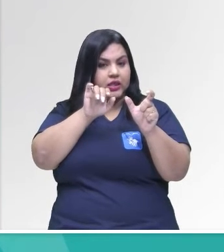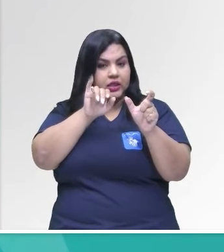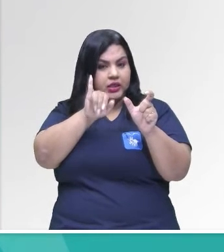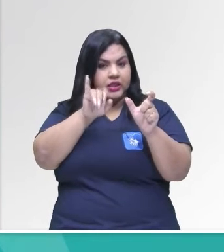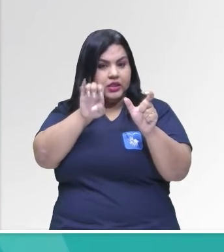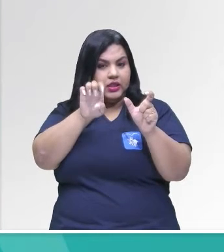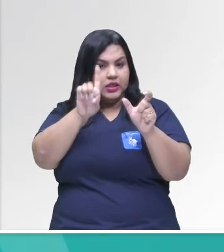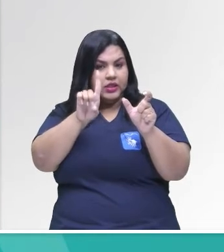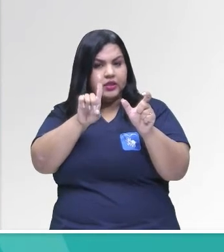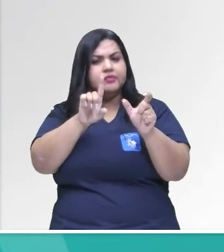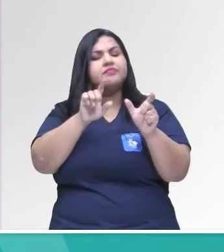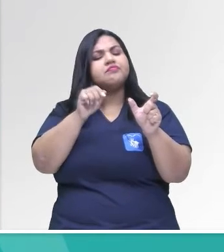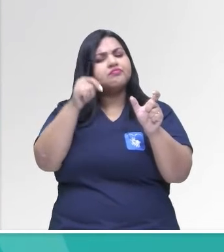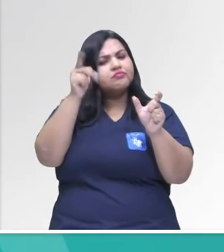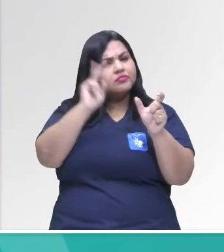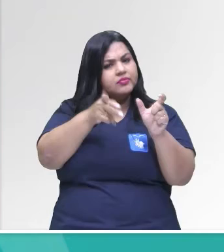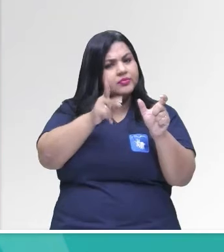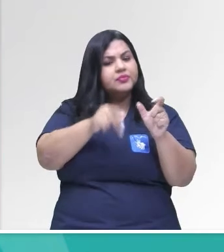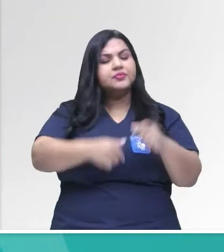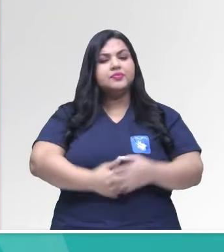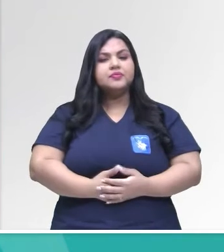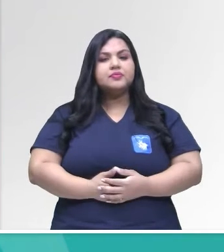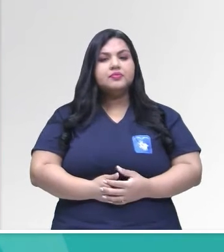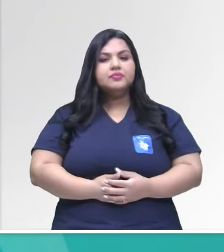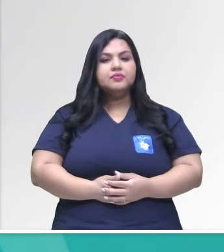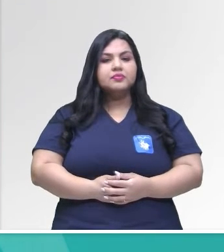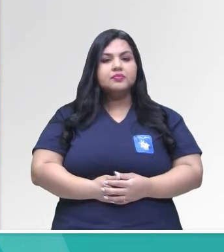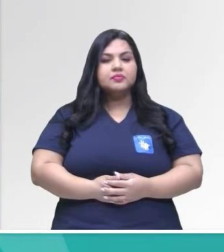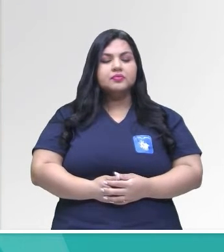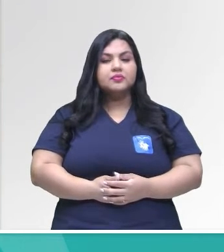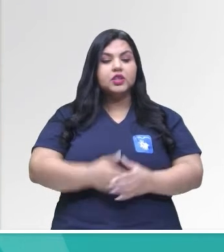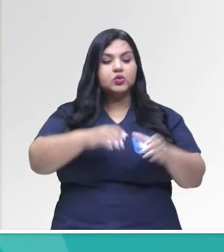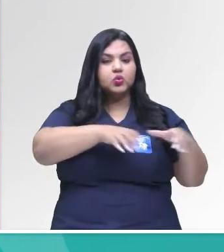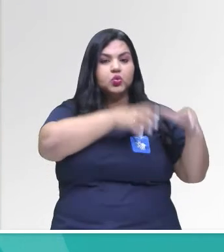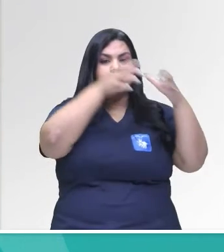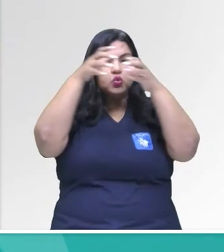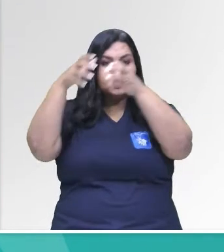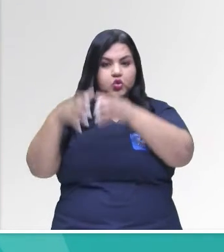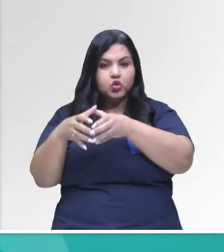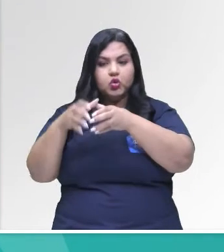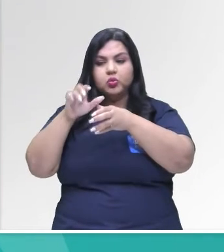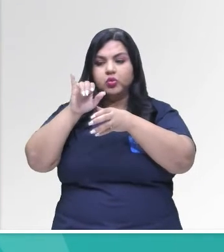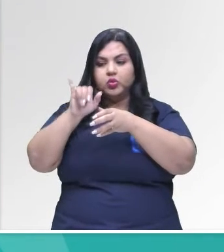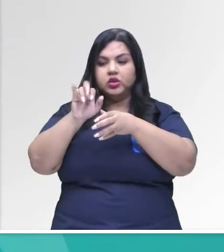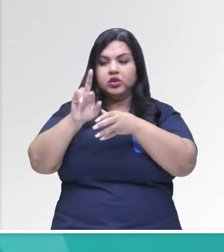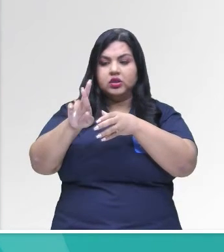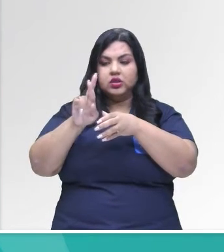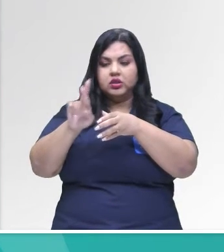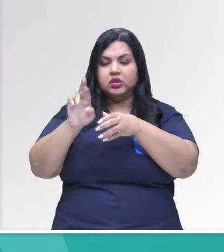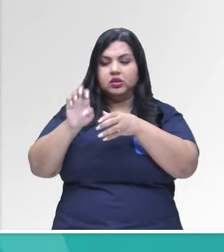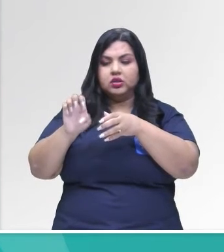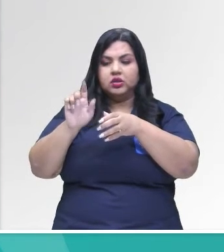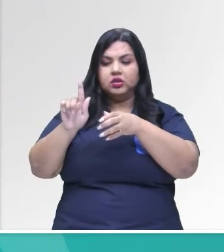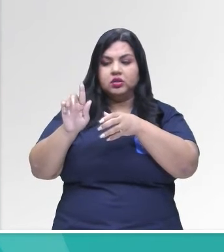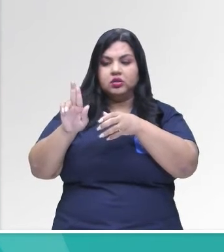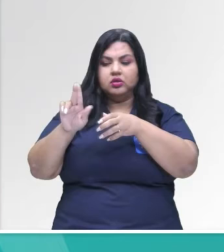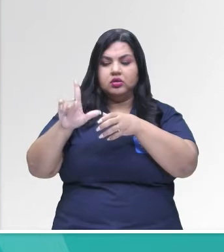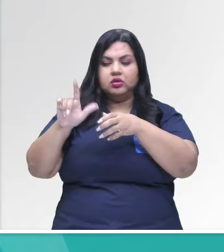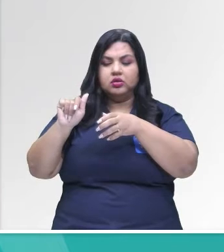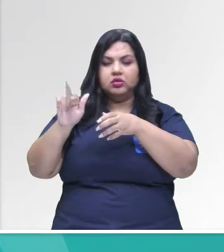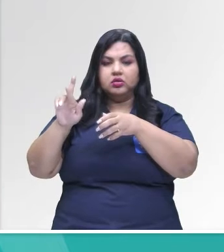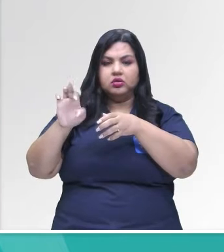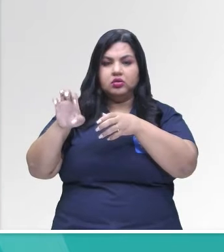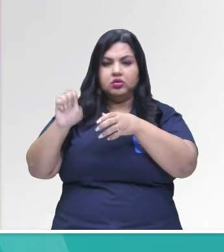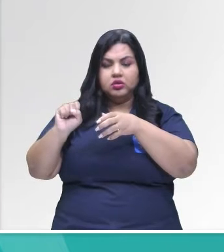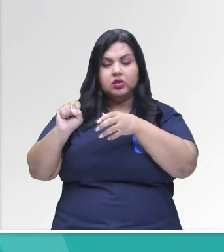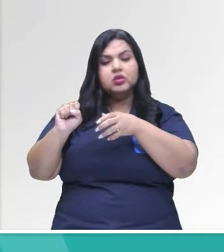irregulares. Lembram que eu fiquei de falar sobre os verbos irregulares? Exemplos de verbos